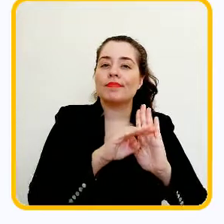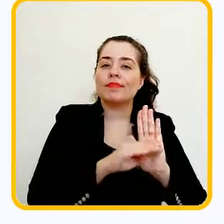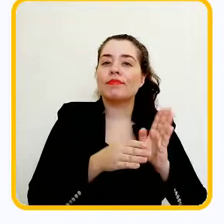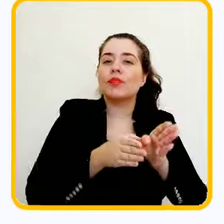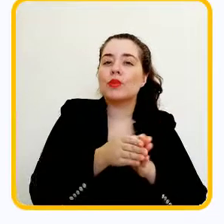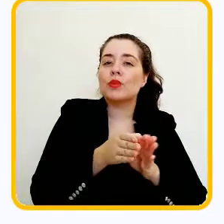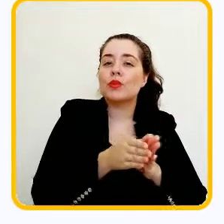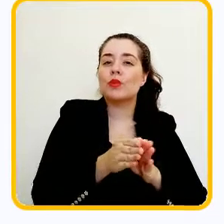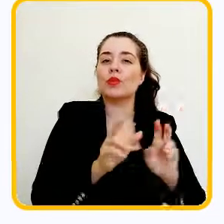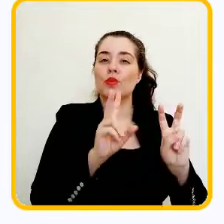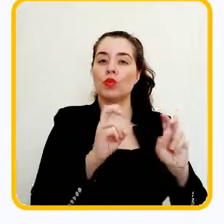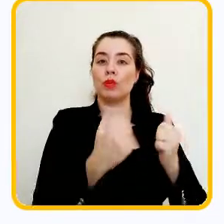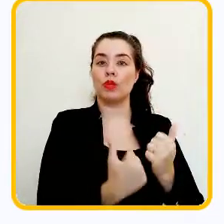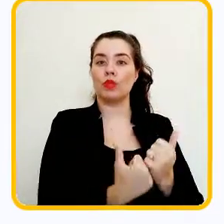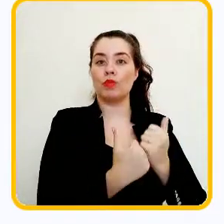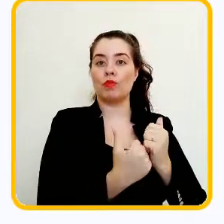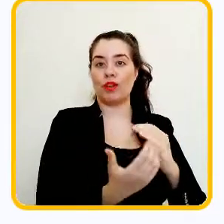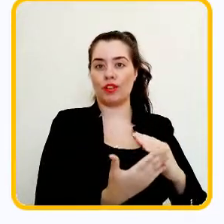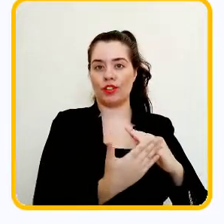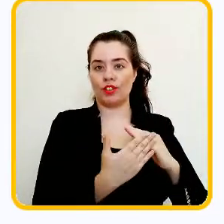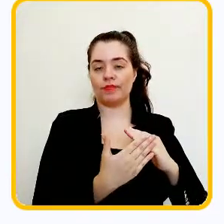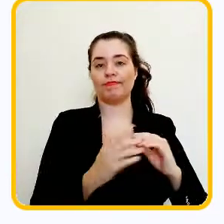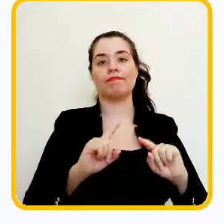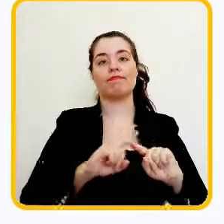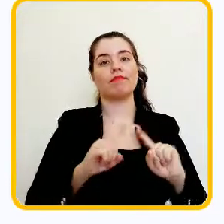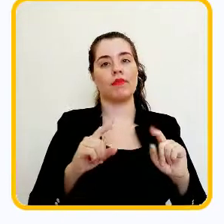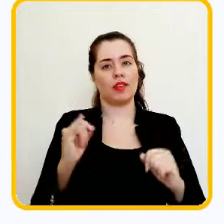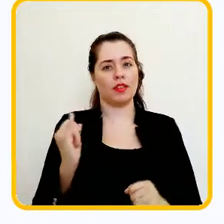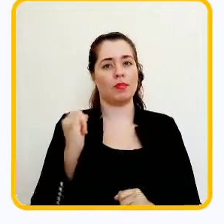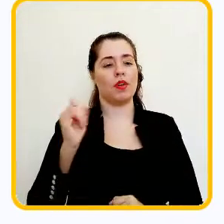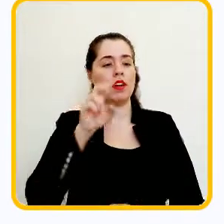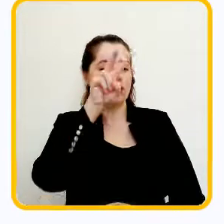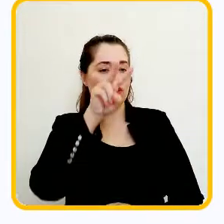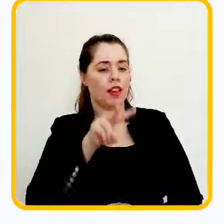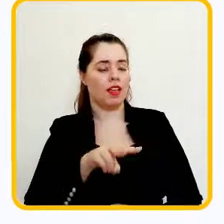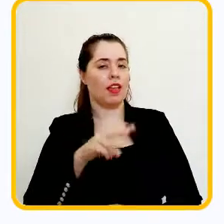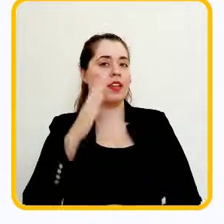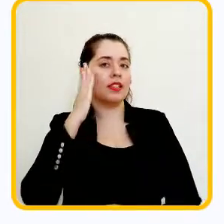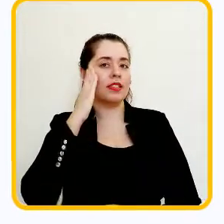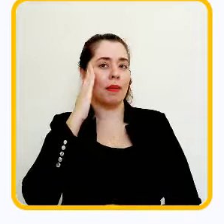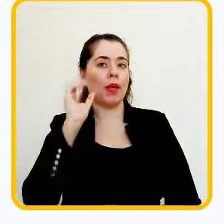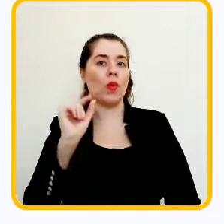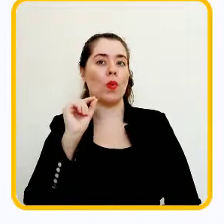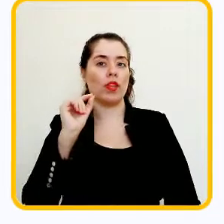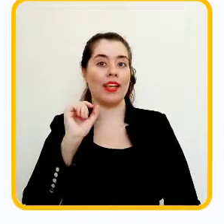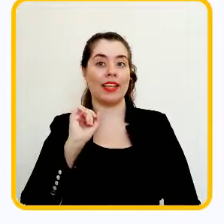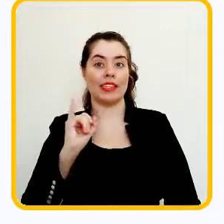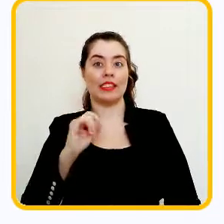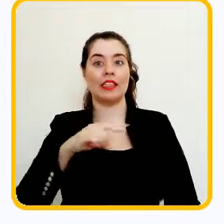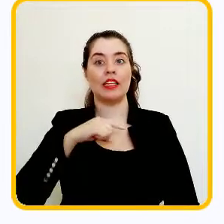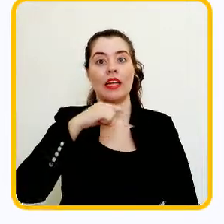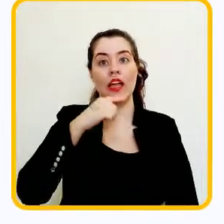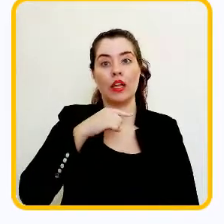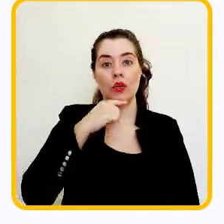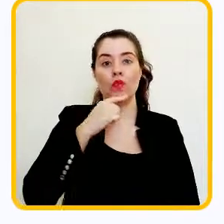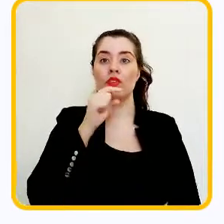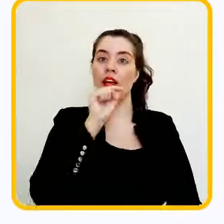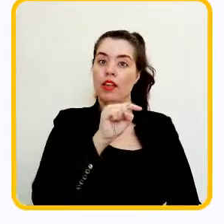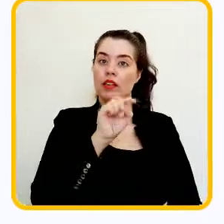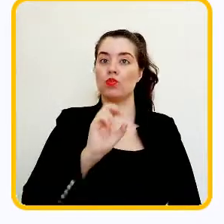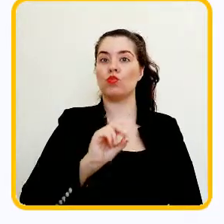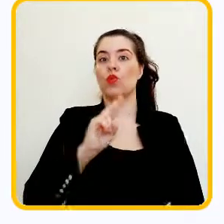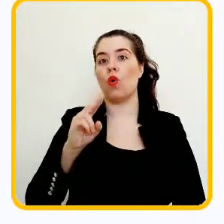orientações a respeito do suporte técnico é preciso que você leia antes e considere principalmente se sua dúvida